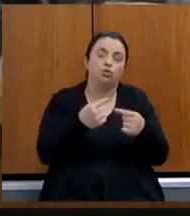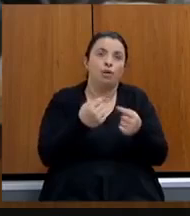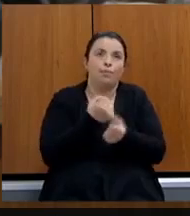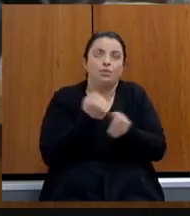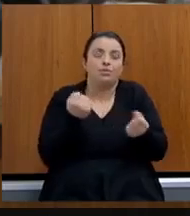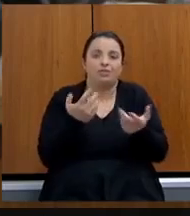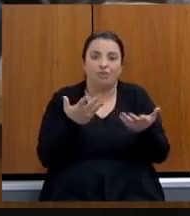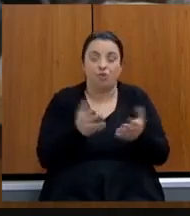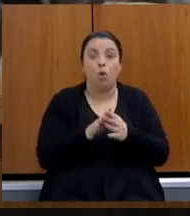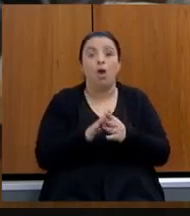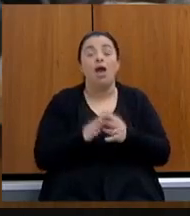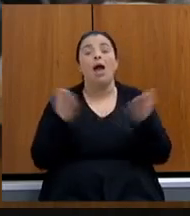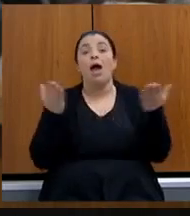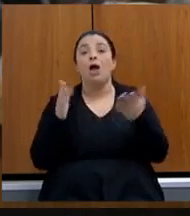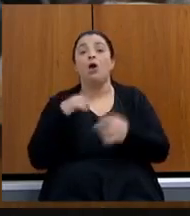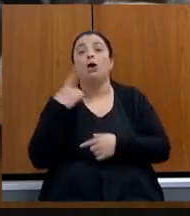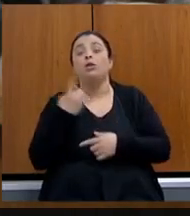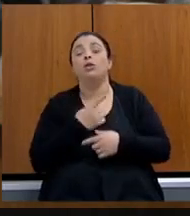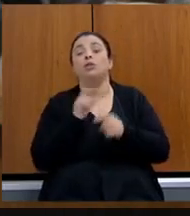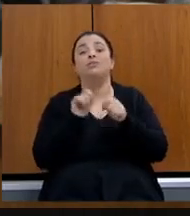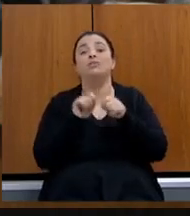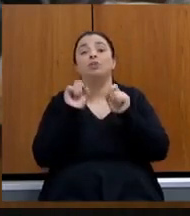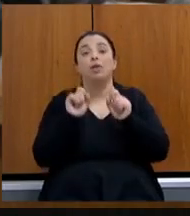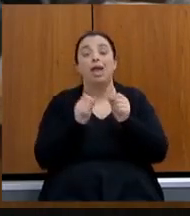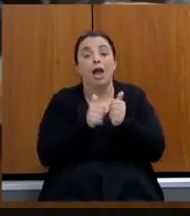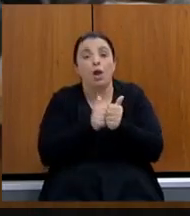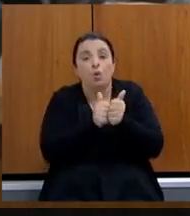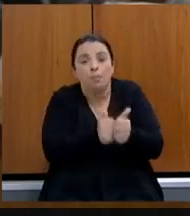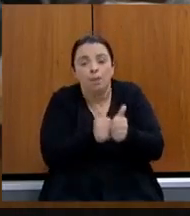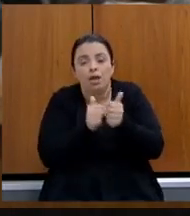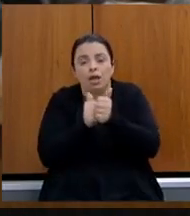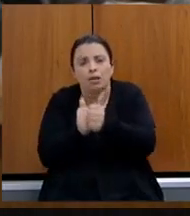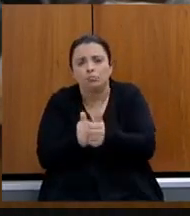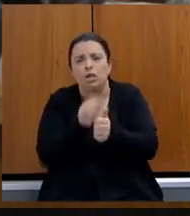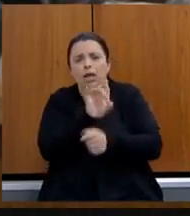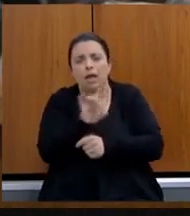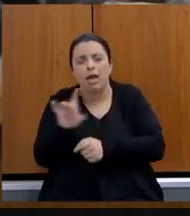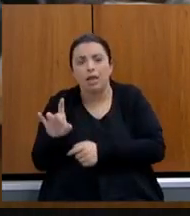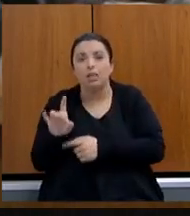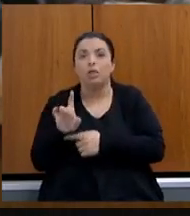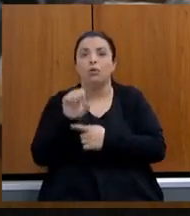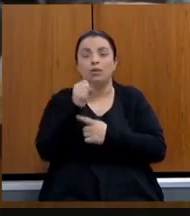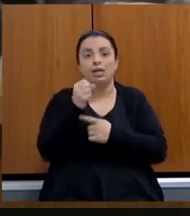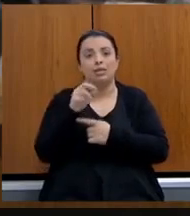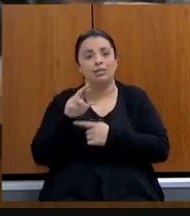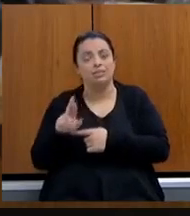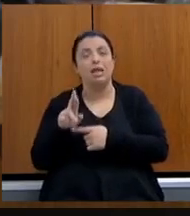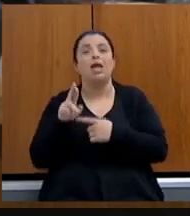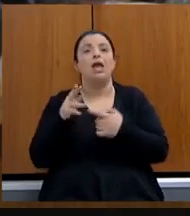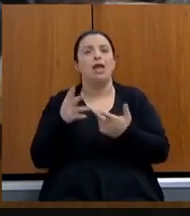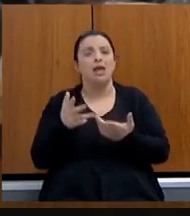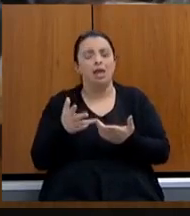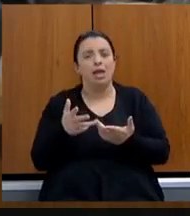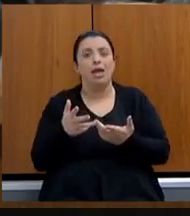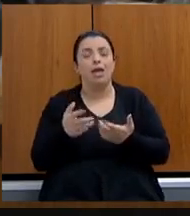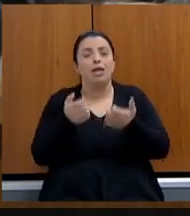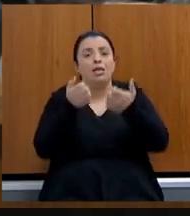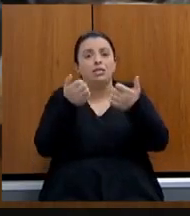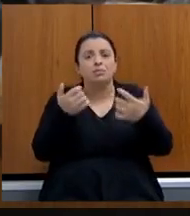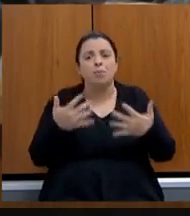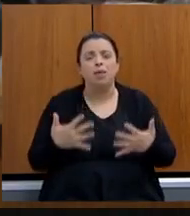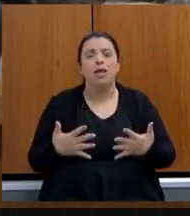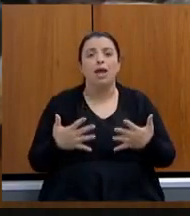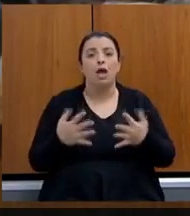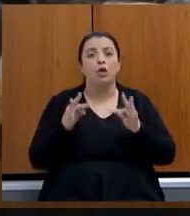o que nós estamos fazendo agora esse acompanhamento fino de cada um dos superintendentes Regionais de ensino na nos esclarecimentos que